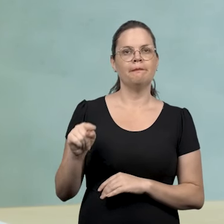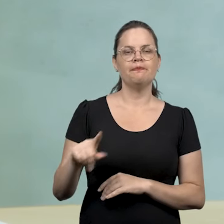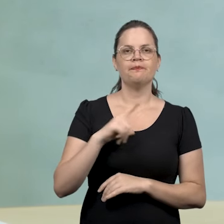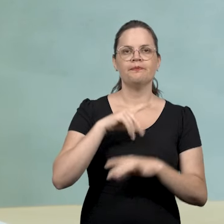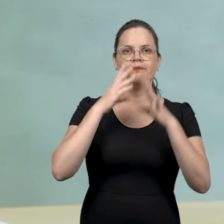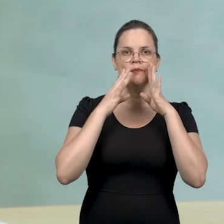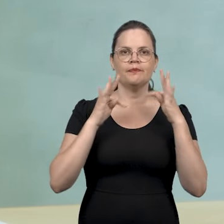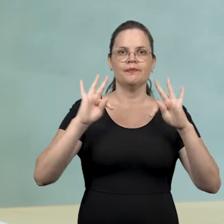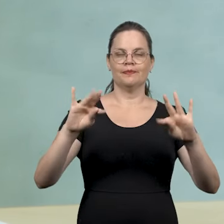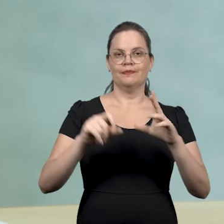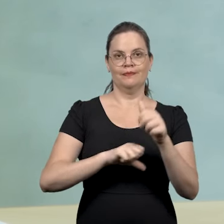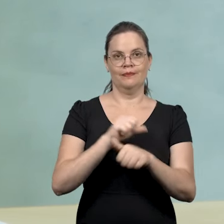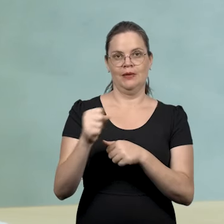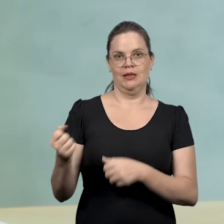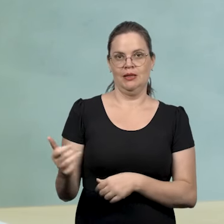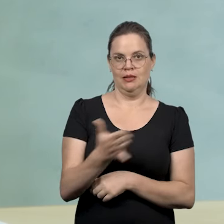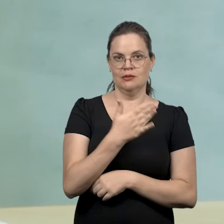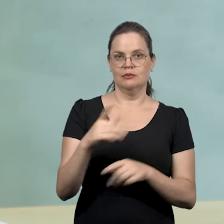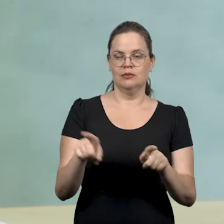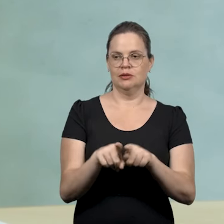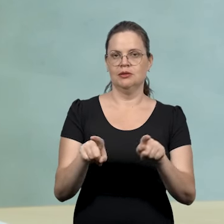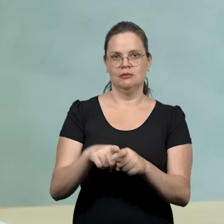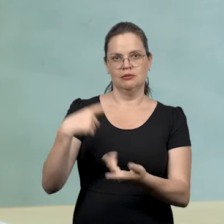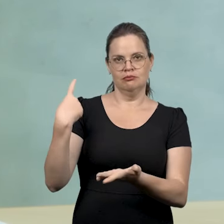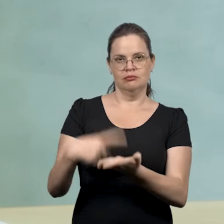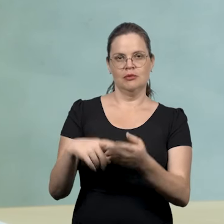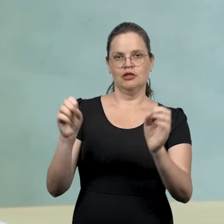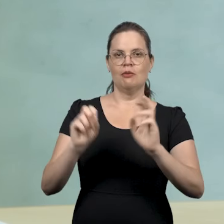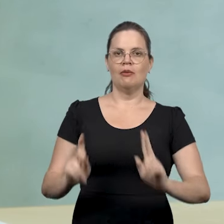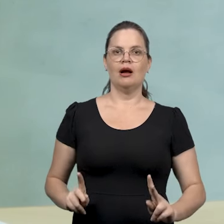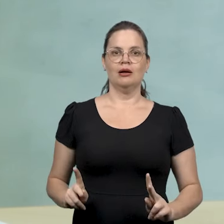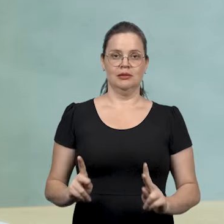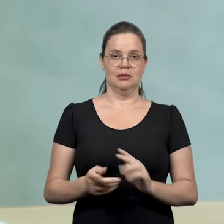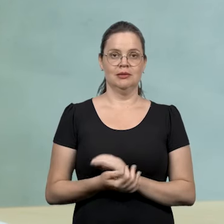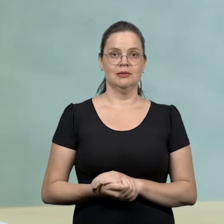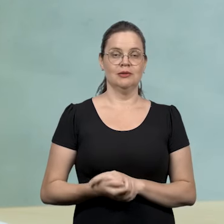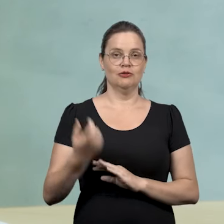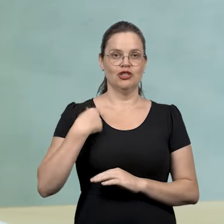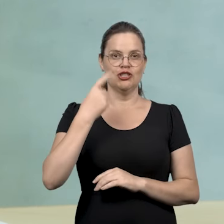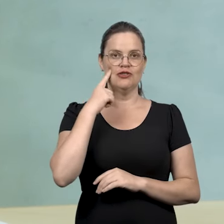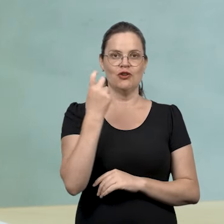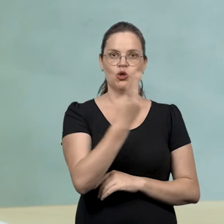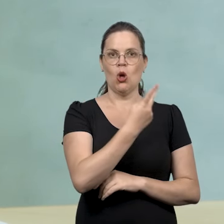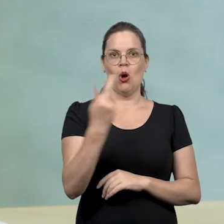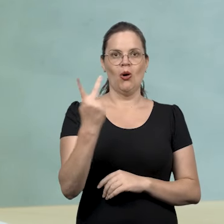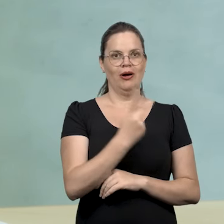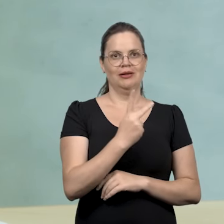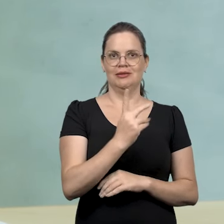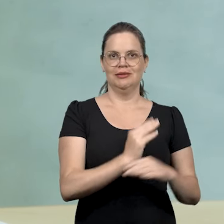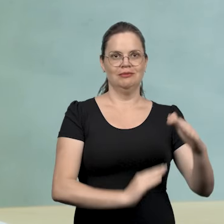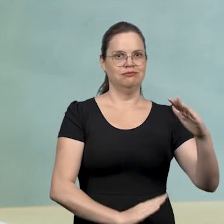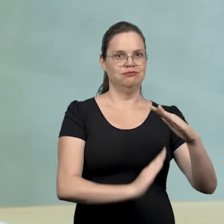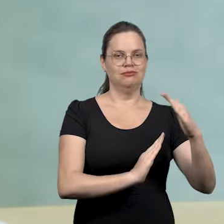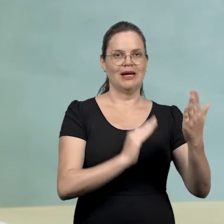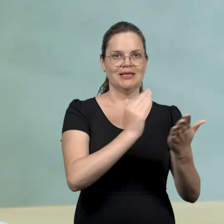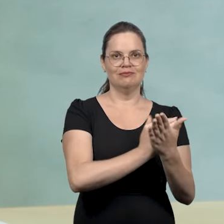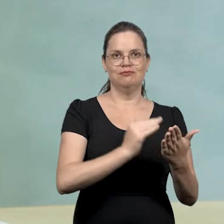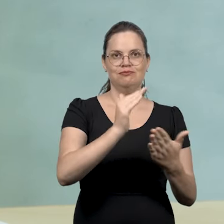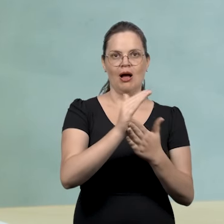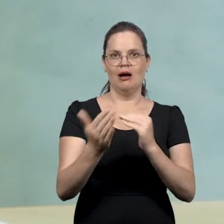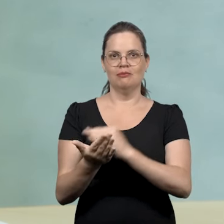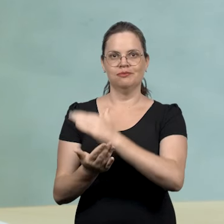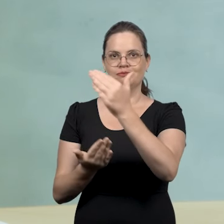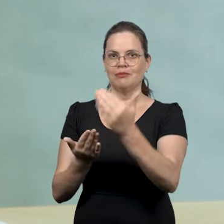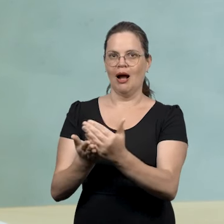de transformação e de reconciliação. E nós vemos então duas extremidades ou duas posturas do ser humano que